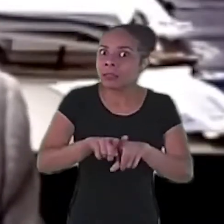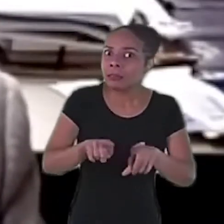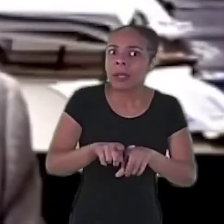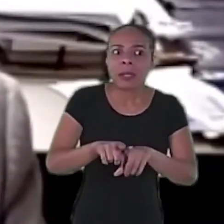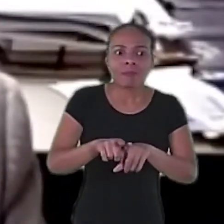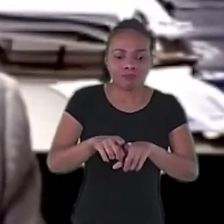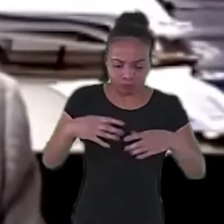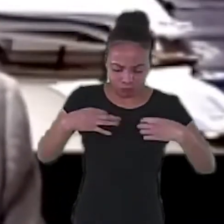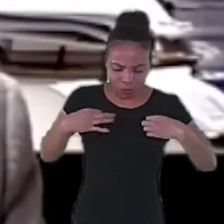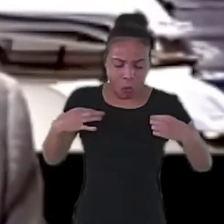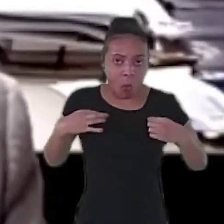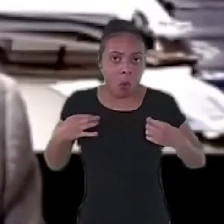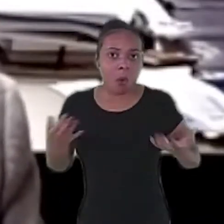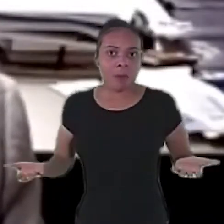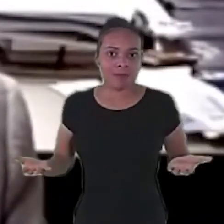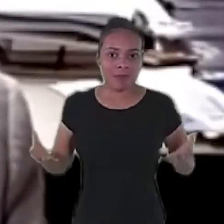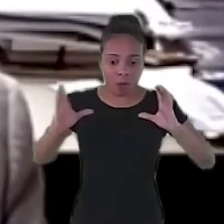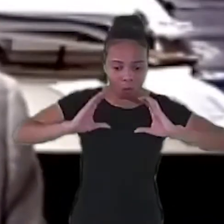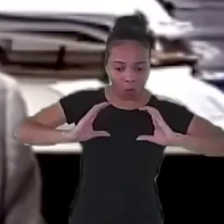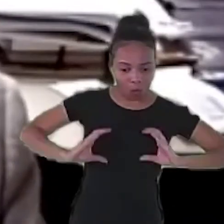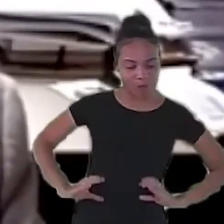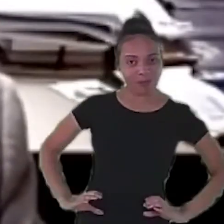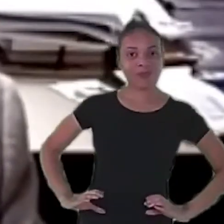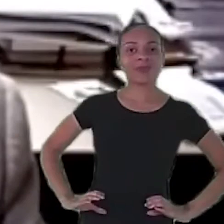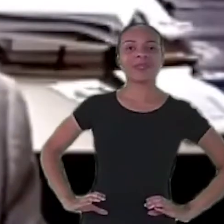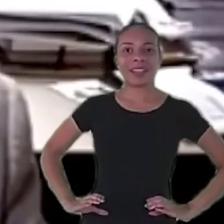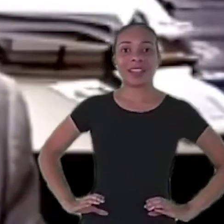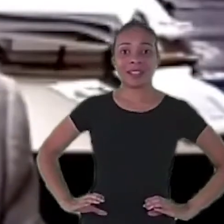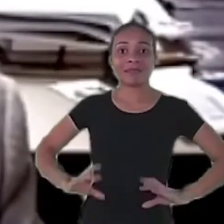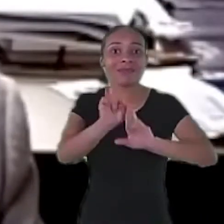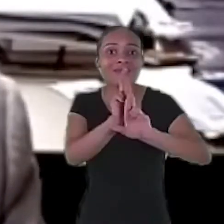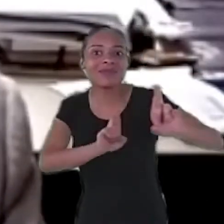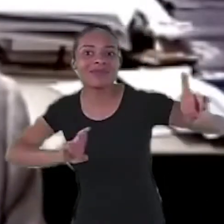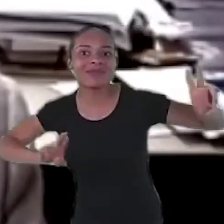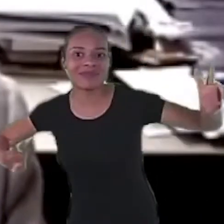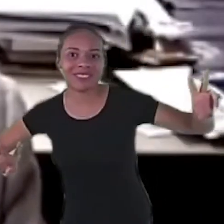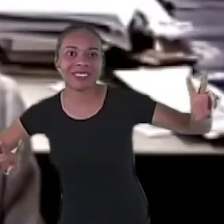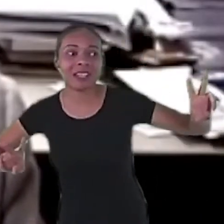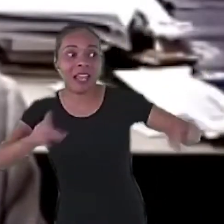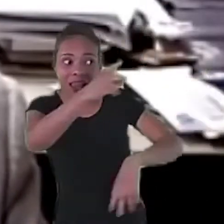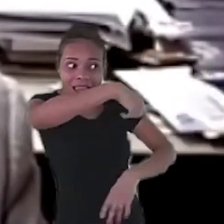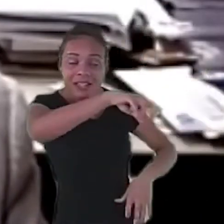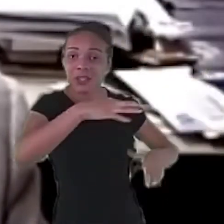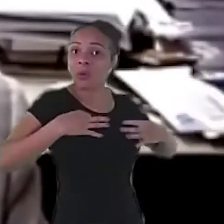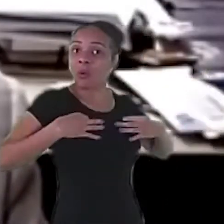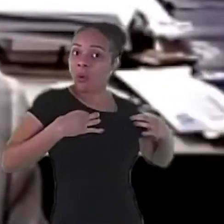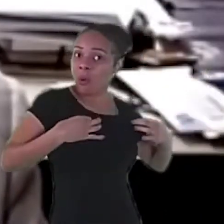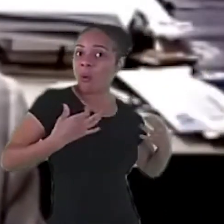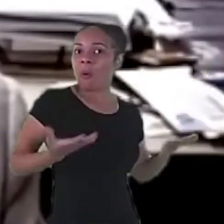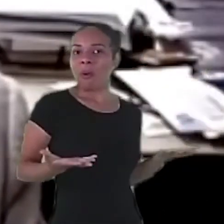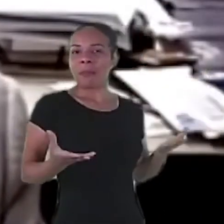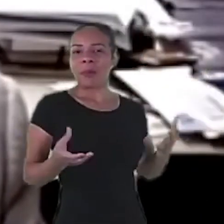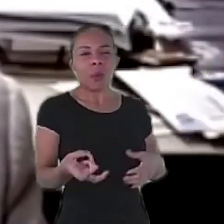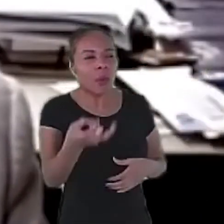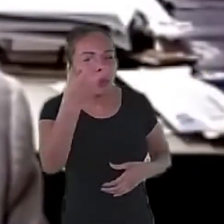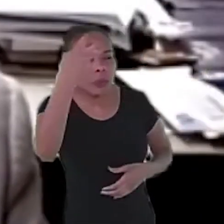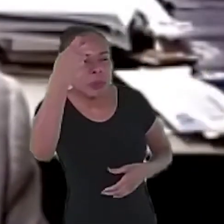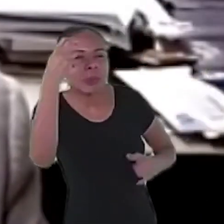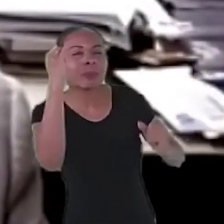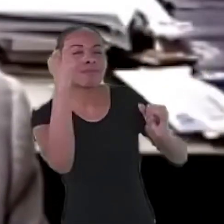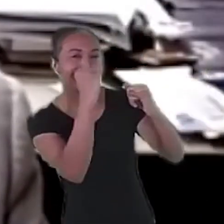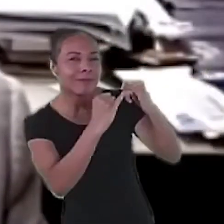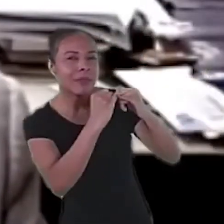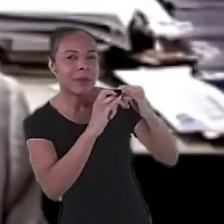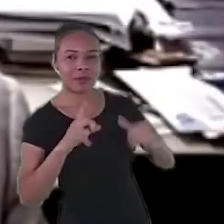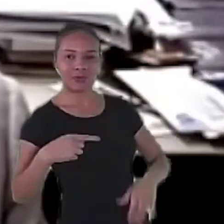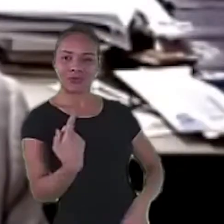se comportar são semelhantes ao Ocidente. O chinês veste como nós, pelo menos depois da tunga do Mao Tse-tung, depois